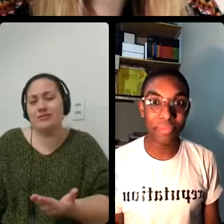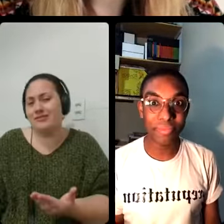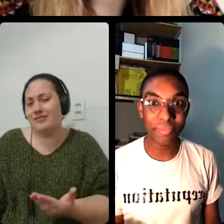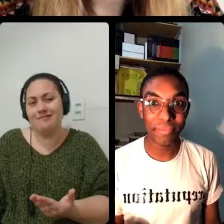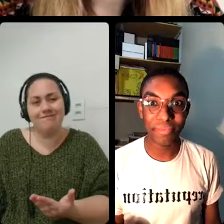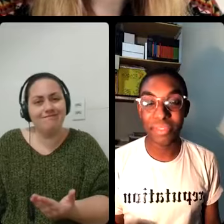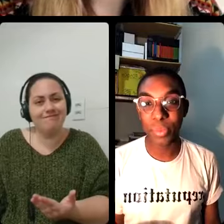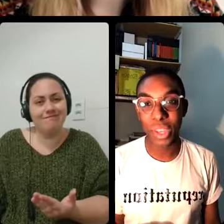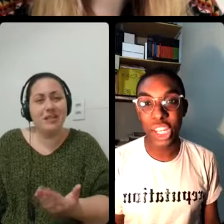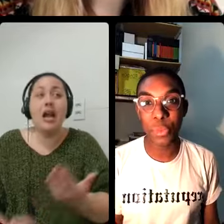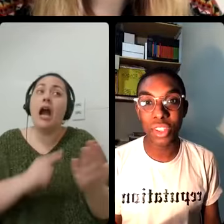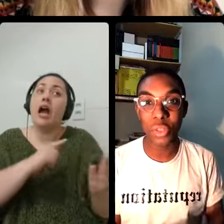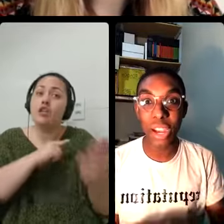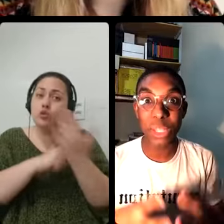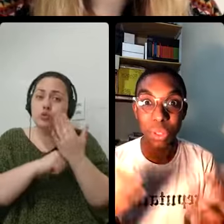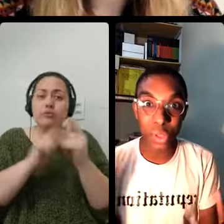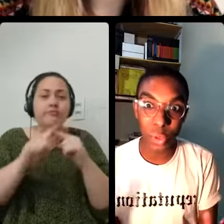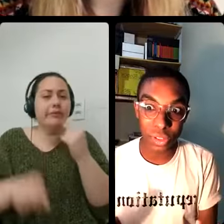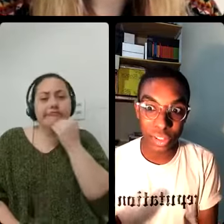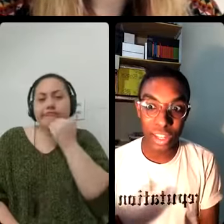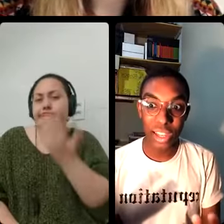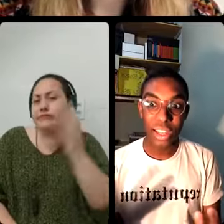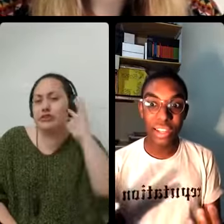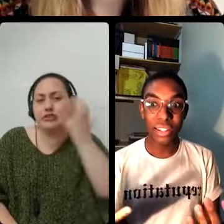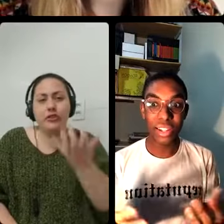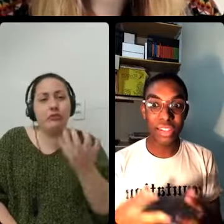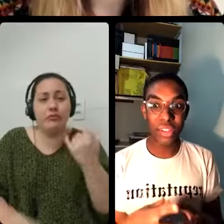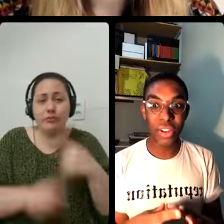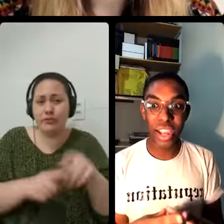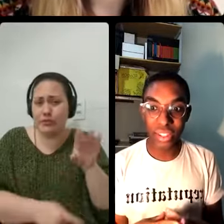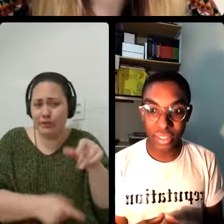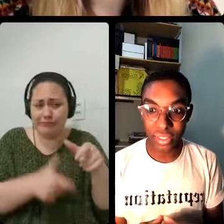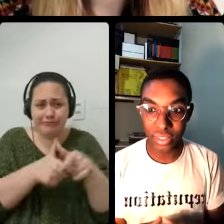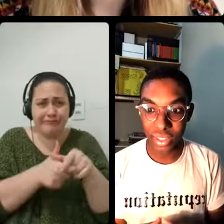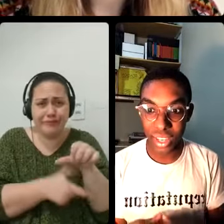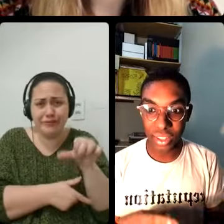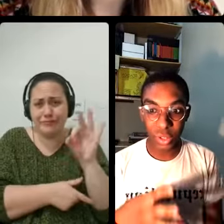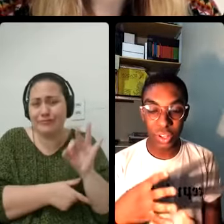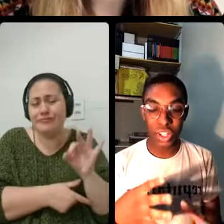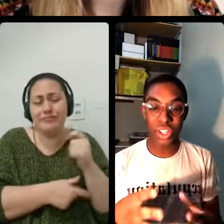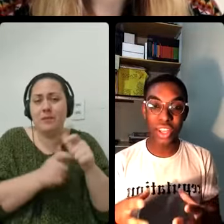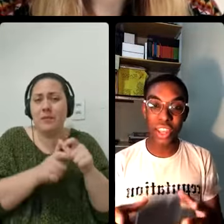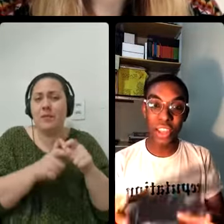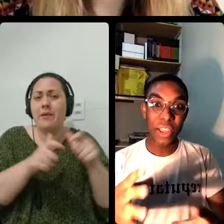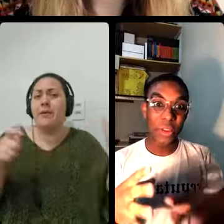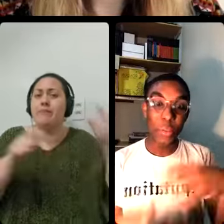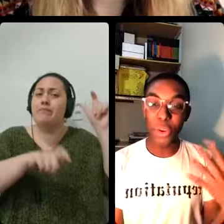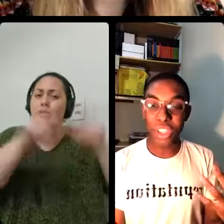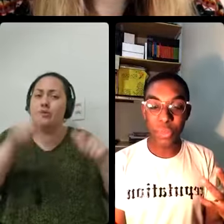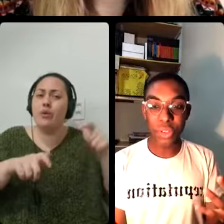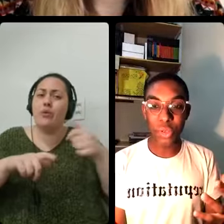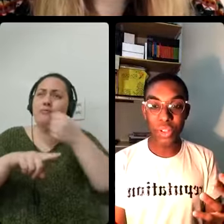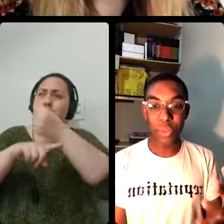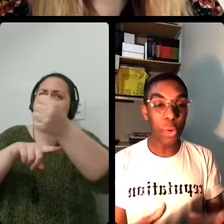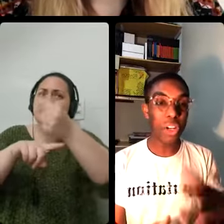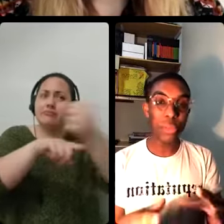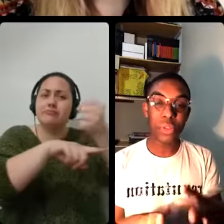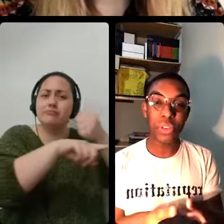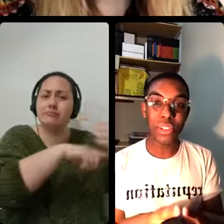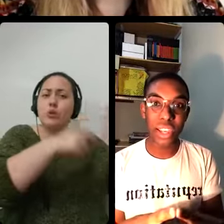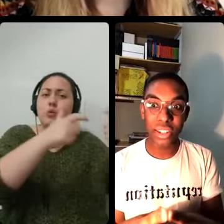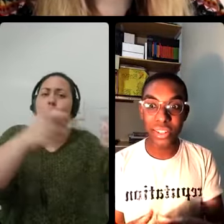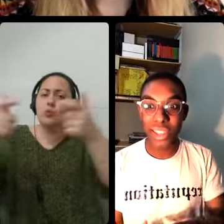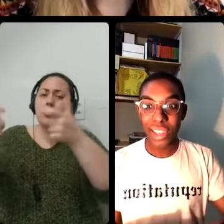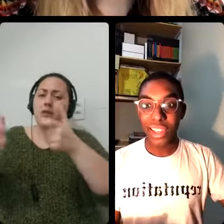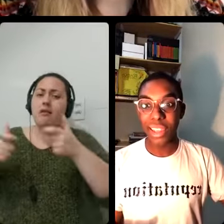problema, né? Porque a gente precisa de mais pessoas nesses locais, né? Então, a gente tem poucas